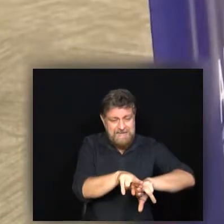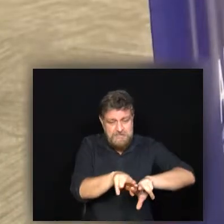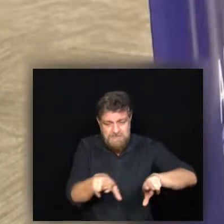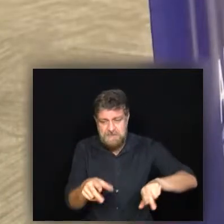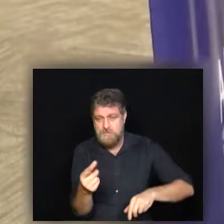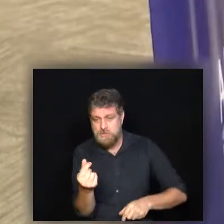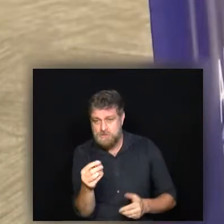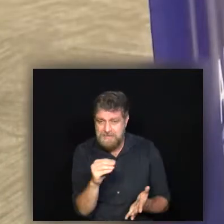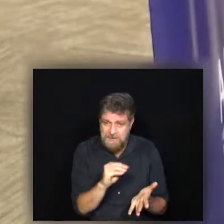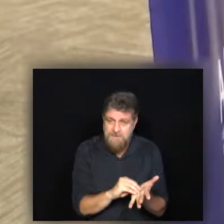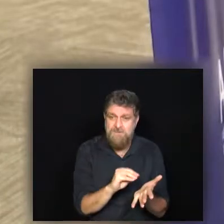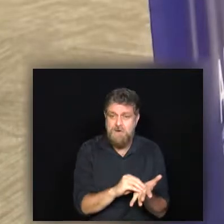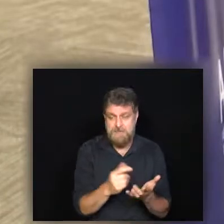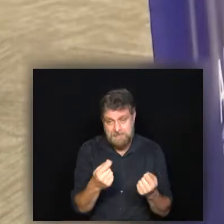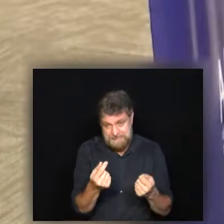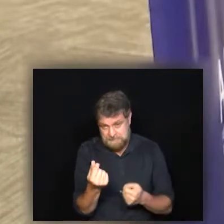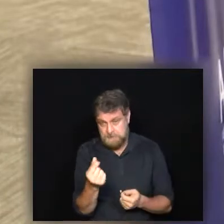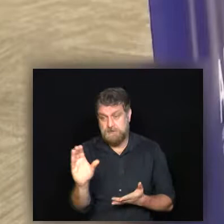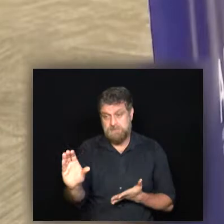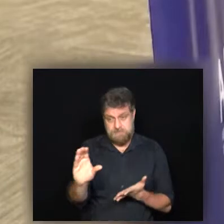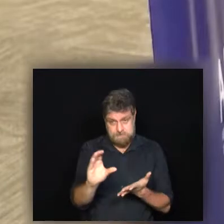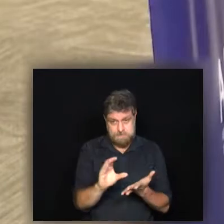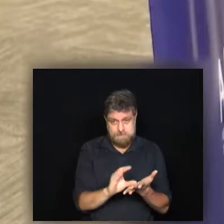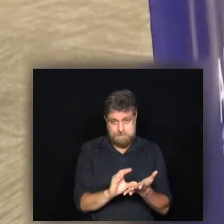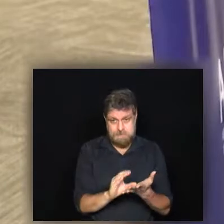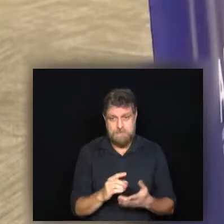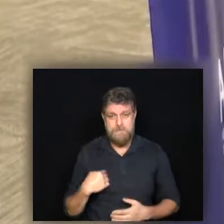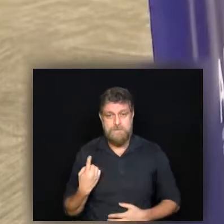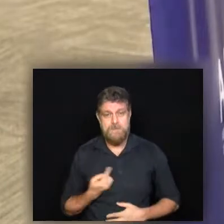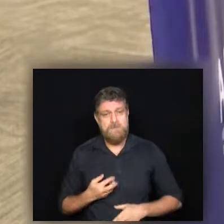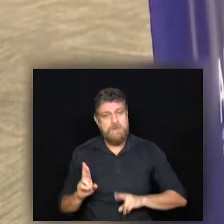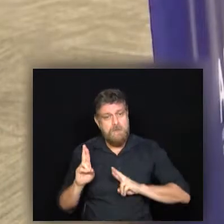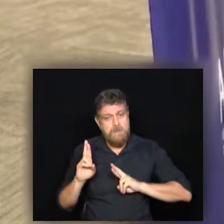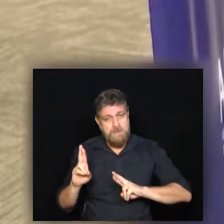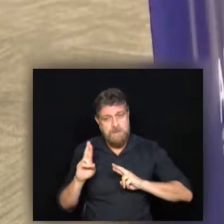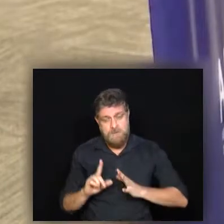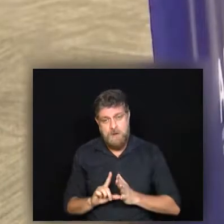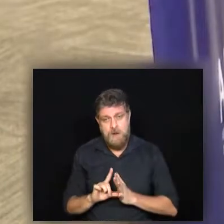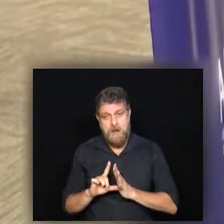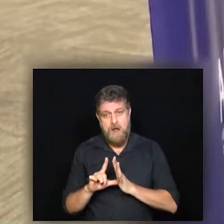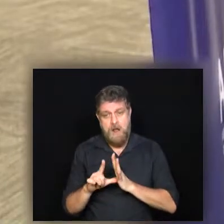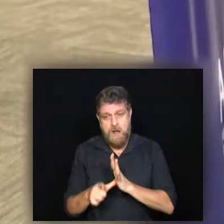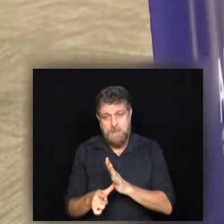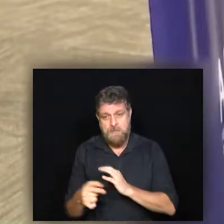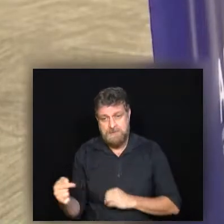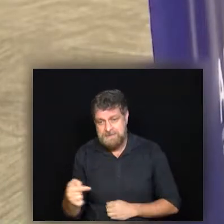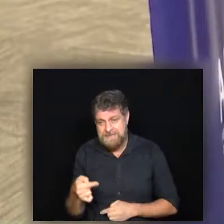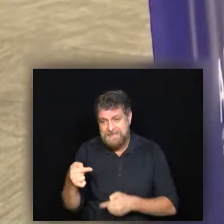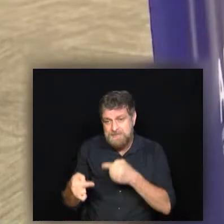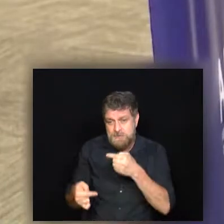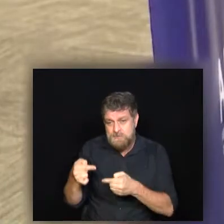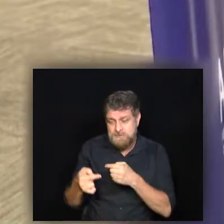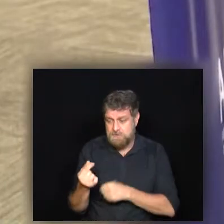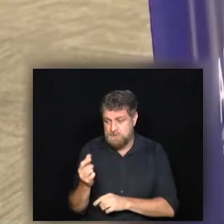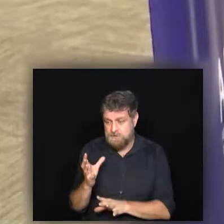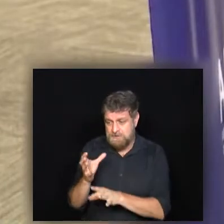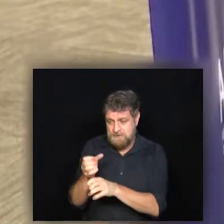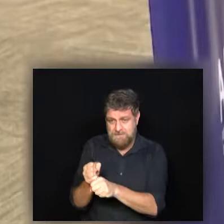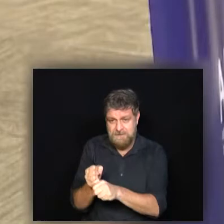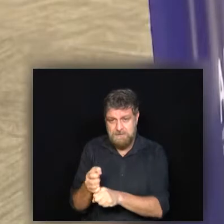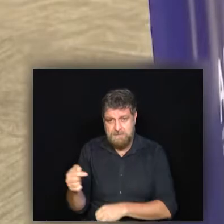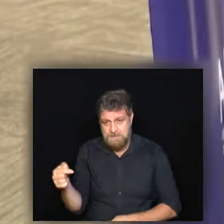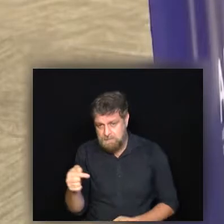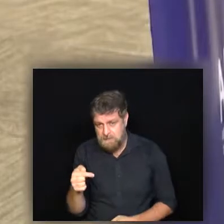são carentes desses investimentos. E nós esperamos que após essa discussão do orçamento, no